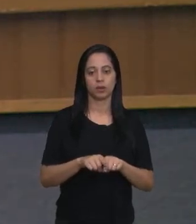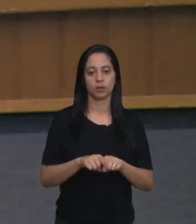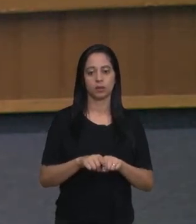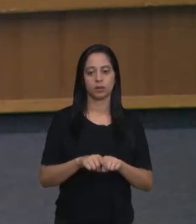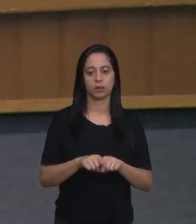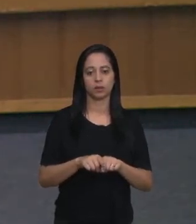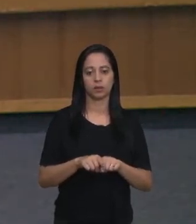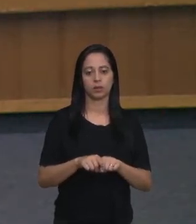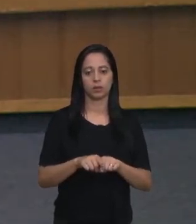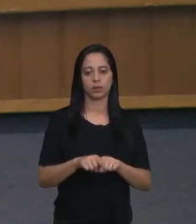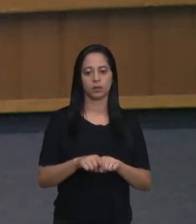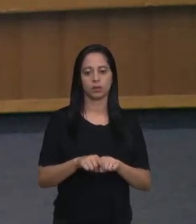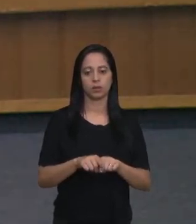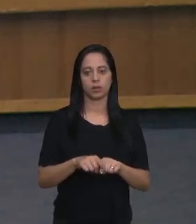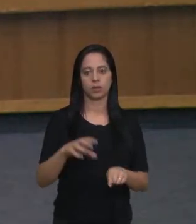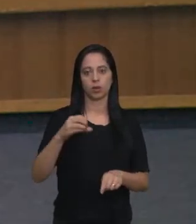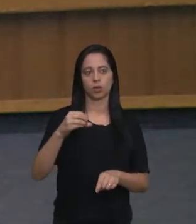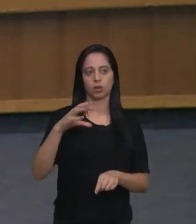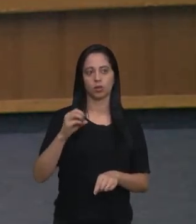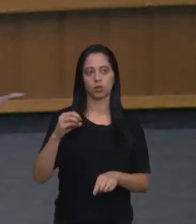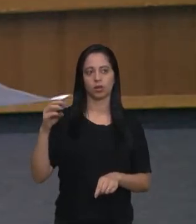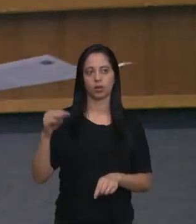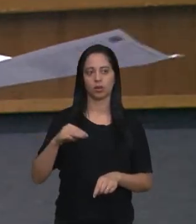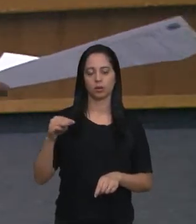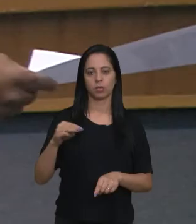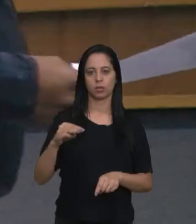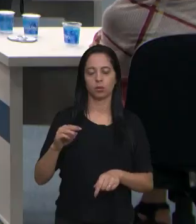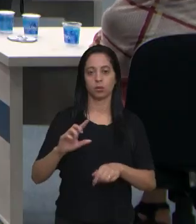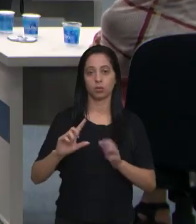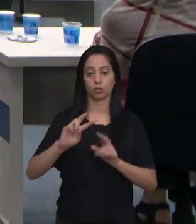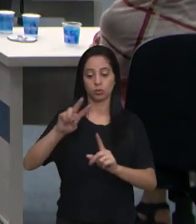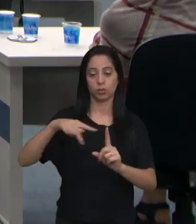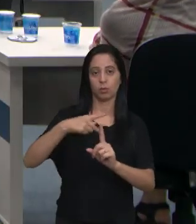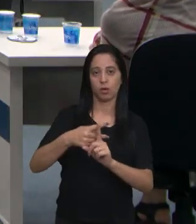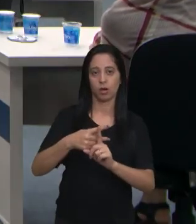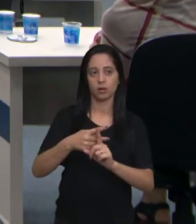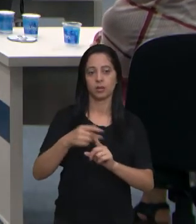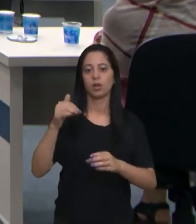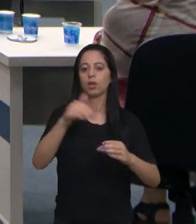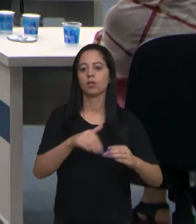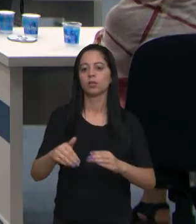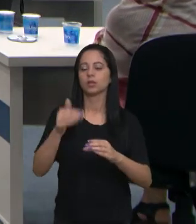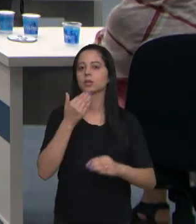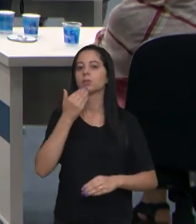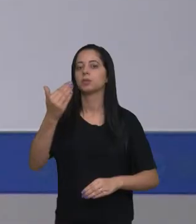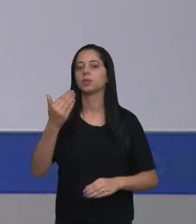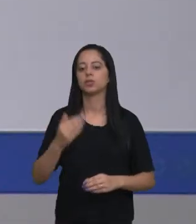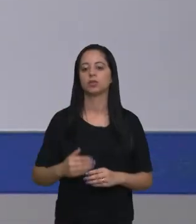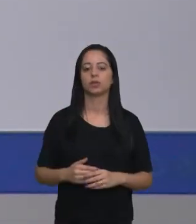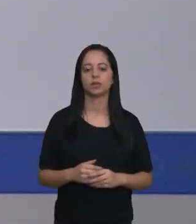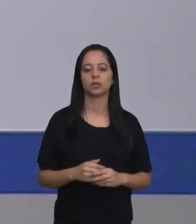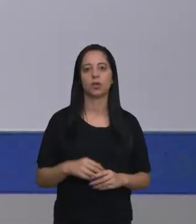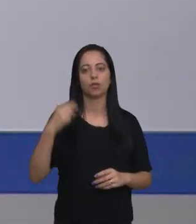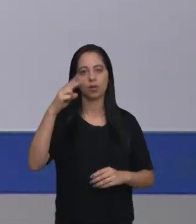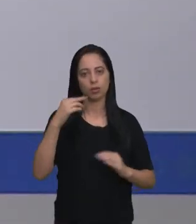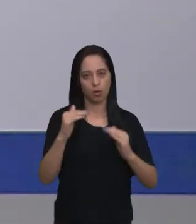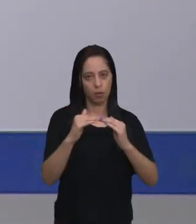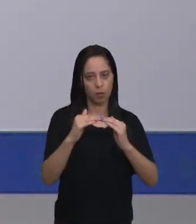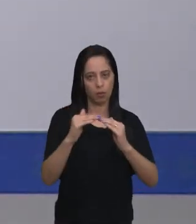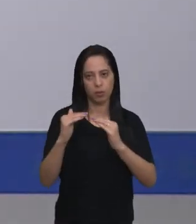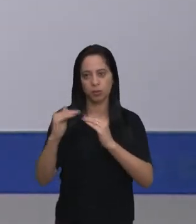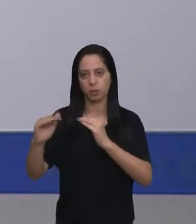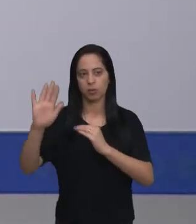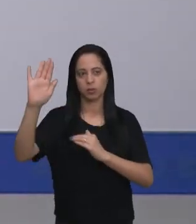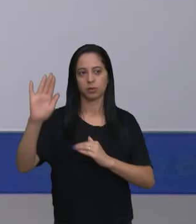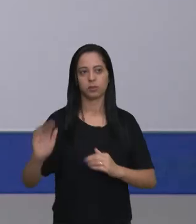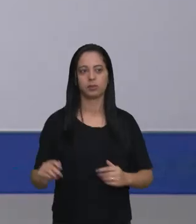mais 90 minutos. Em votação, o pedido verbal do vereador Juvenil Silvério. Vereadores favoráveis permaneçam em